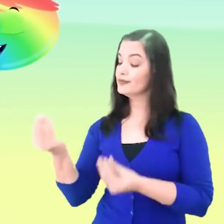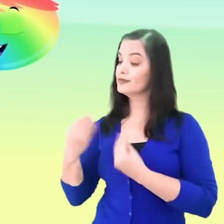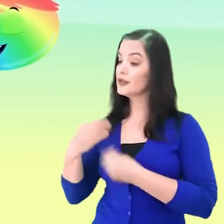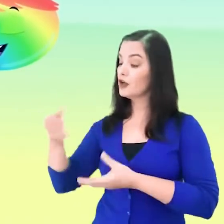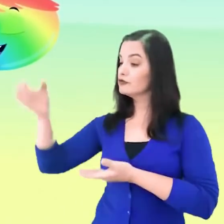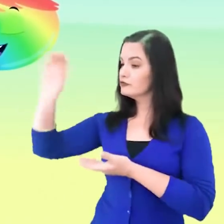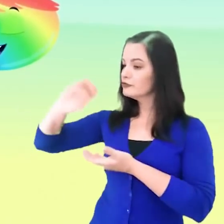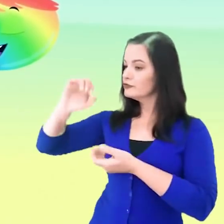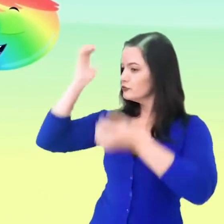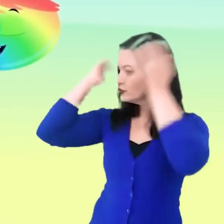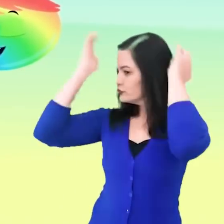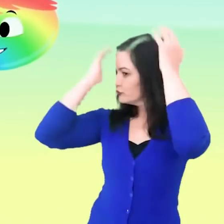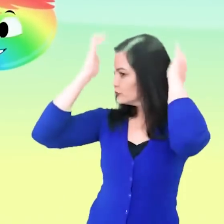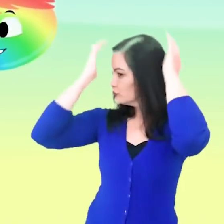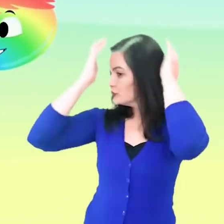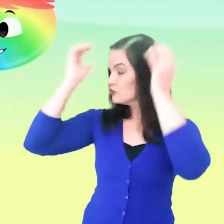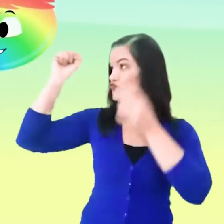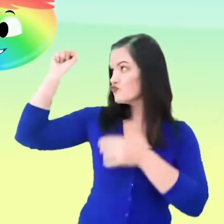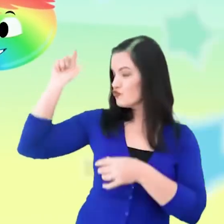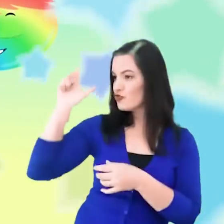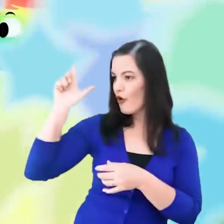favor.